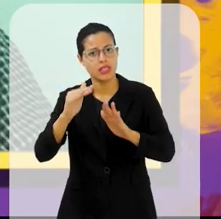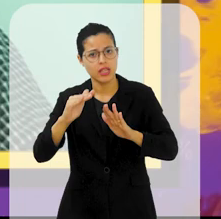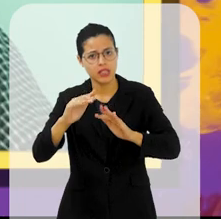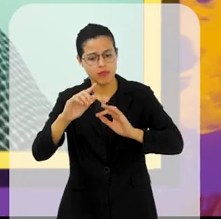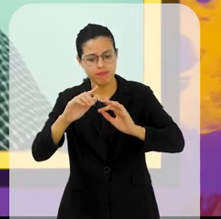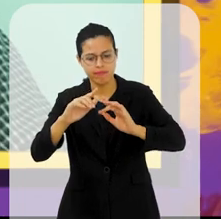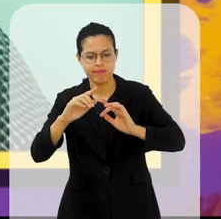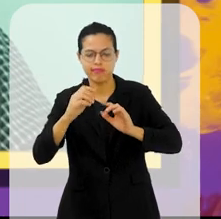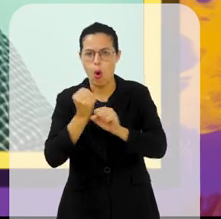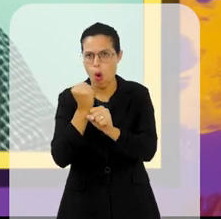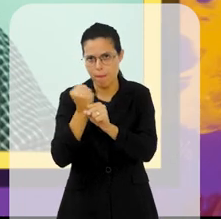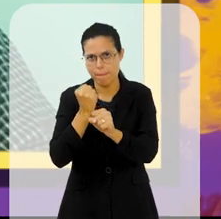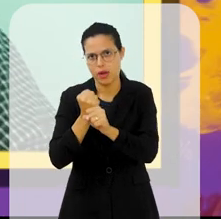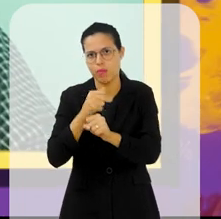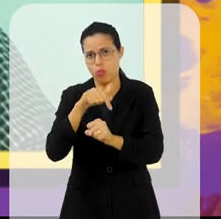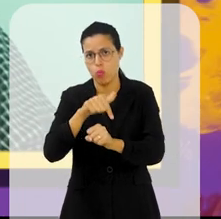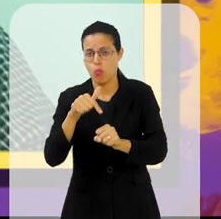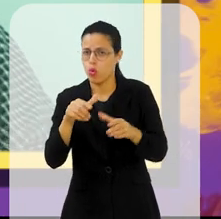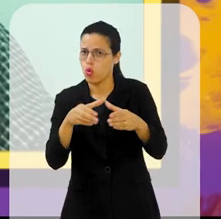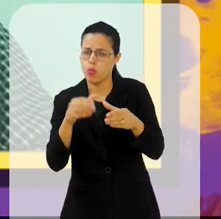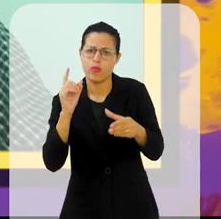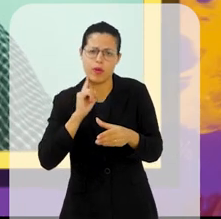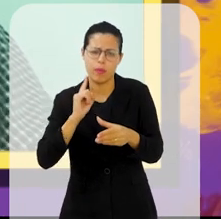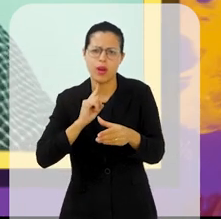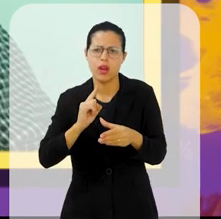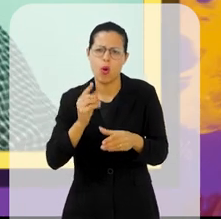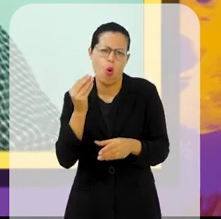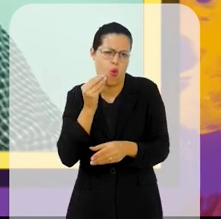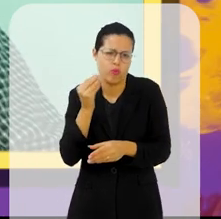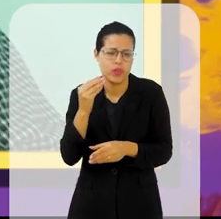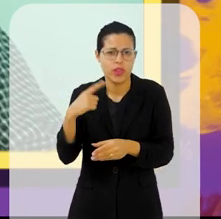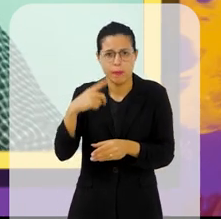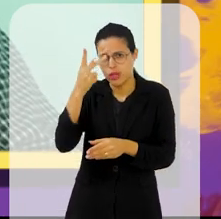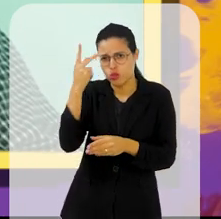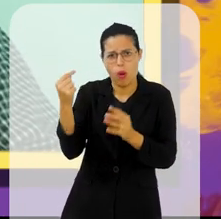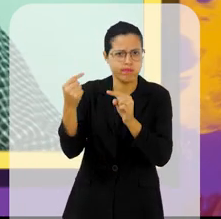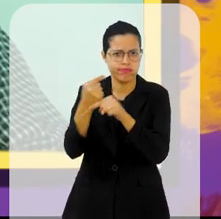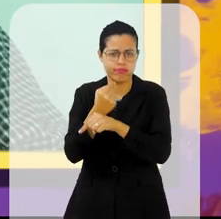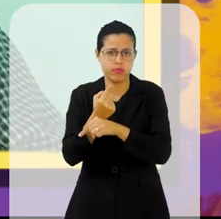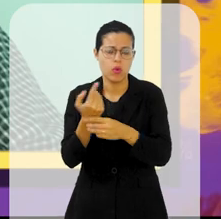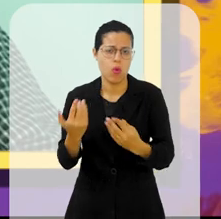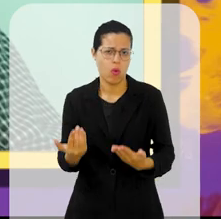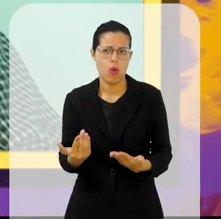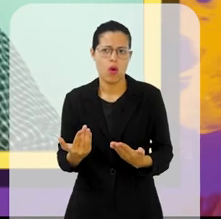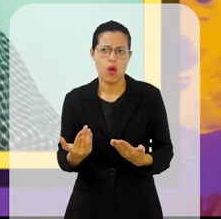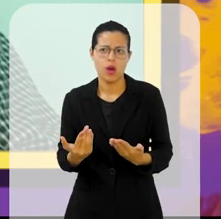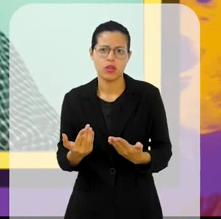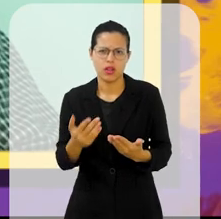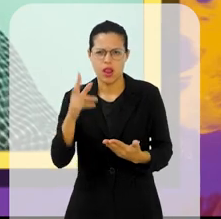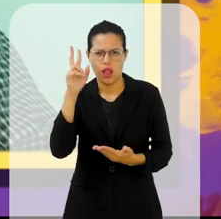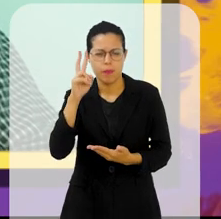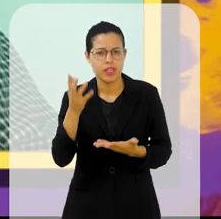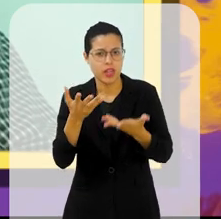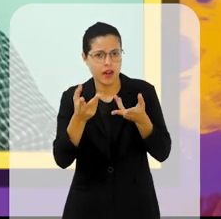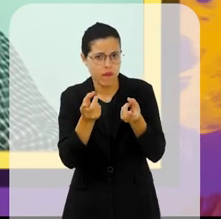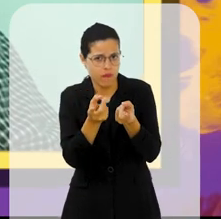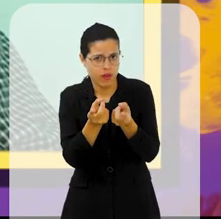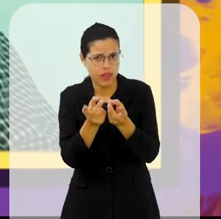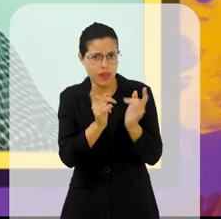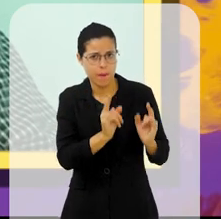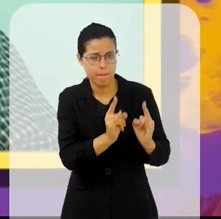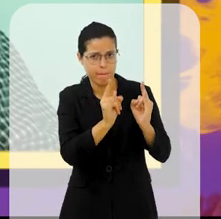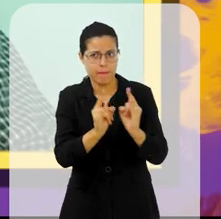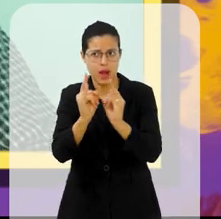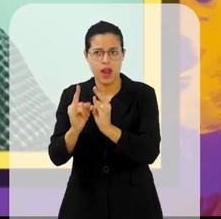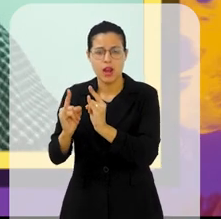clube, para a história do Flamengo. É claro que vai ter um grupo divergente, isso faz parte. Mas você lembra que eles queriam vender todo o